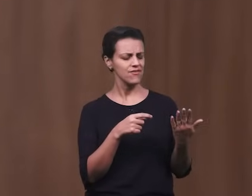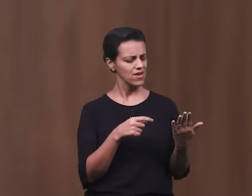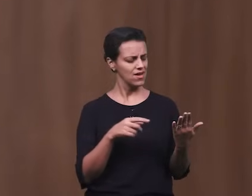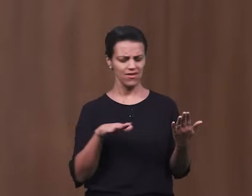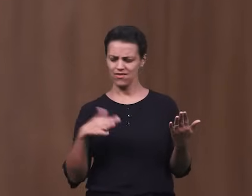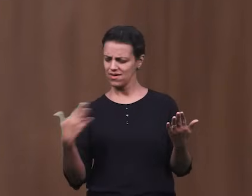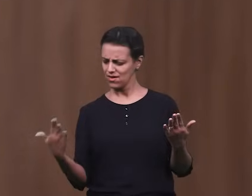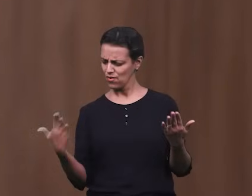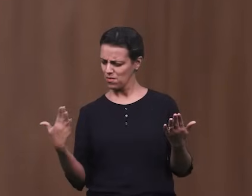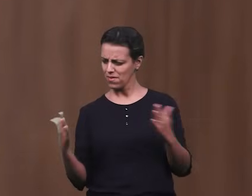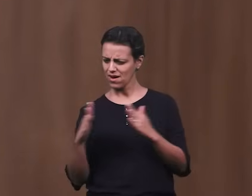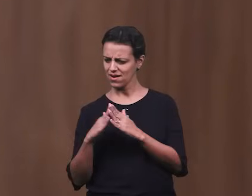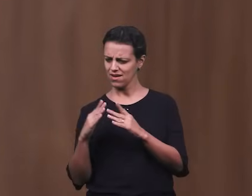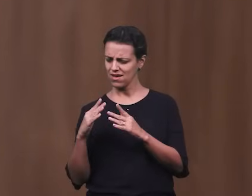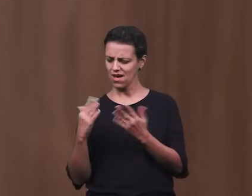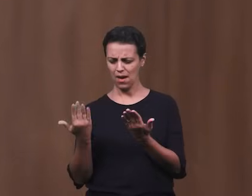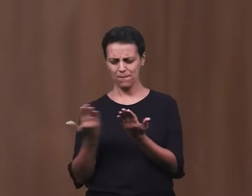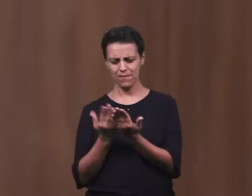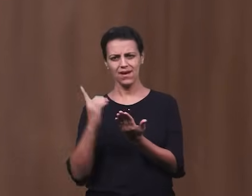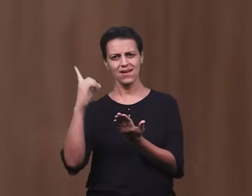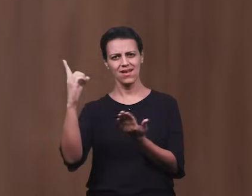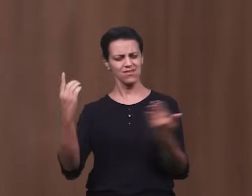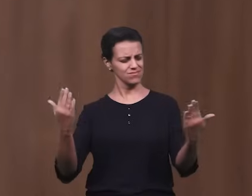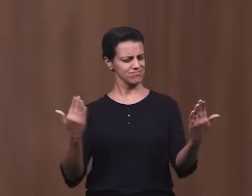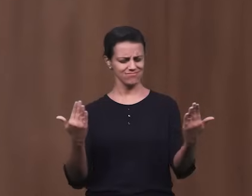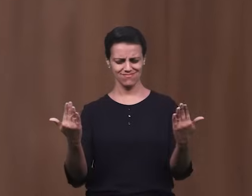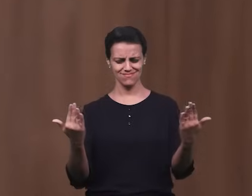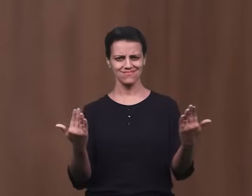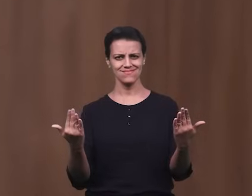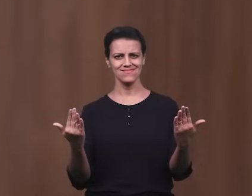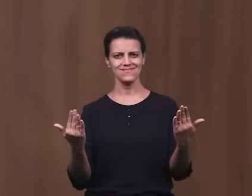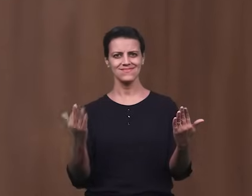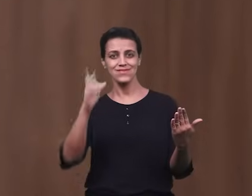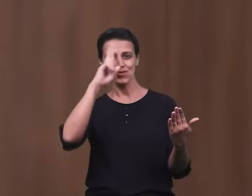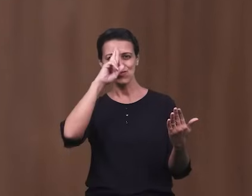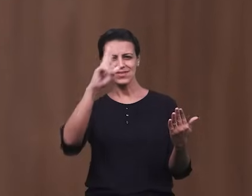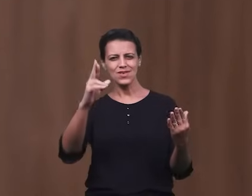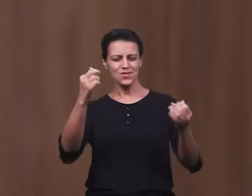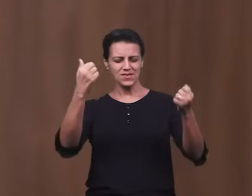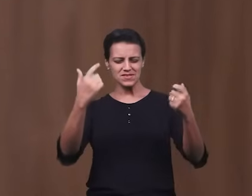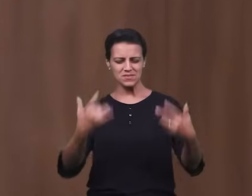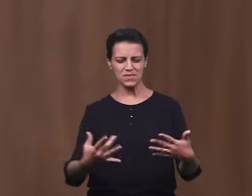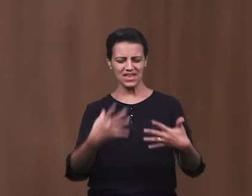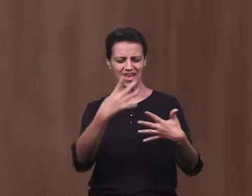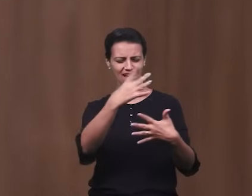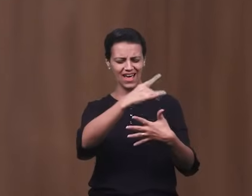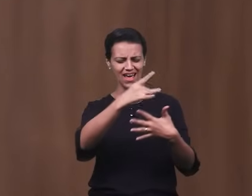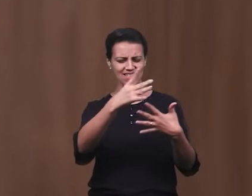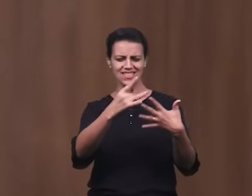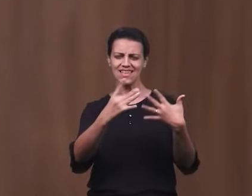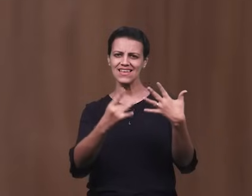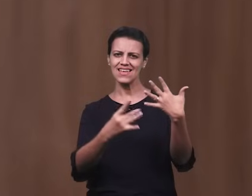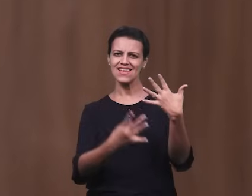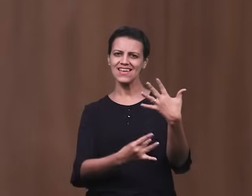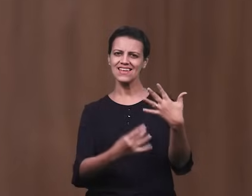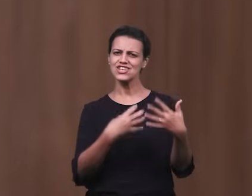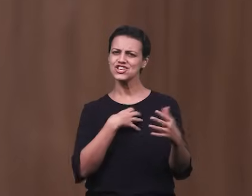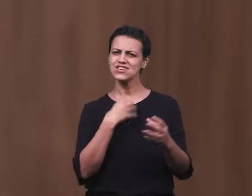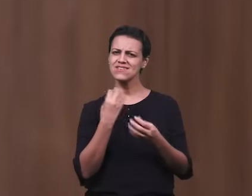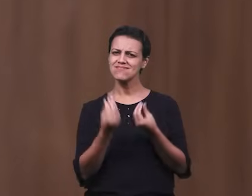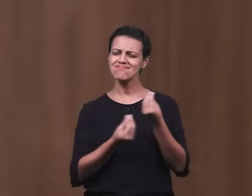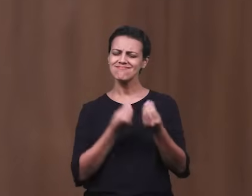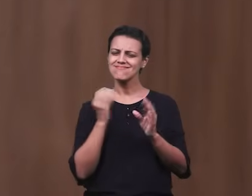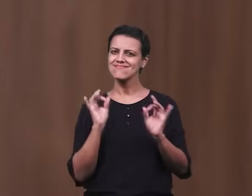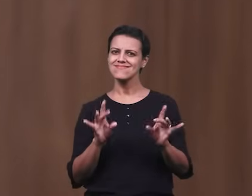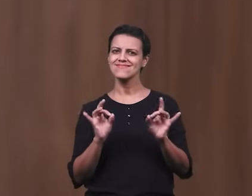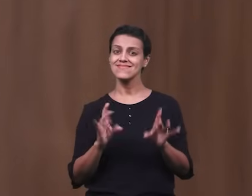Senhor, nós vemos que espiritualmente o Senhor ele vai abordar cada um deles de uma maneira especial e sempre tem uma